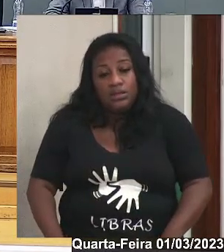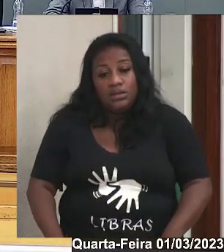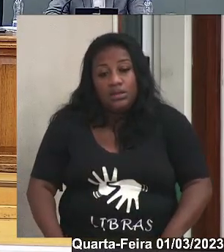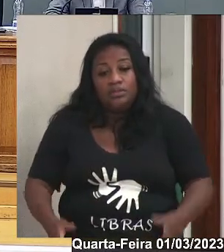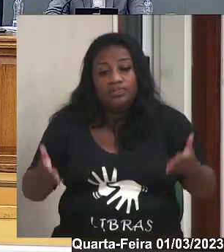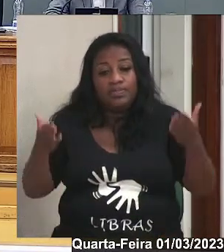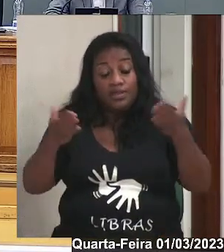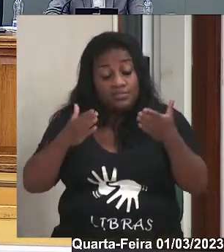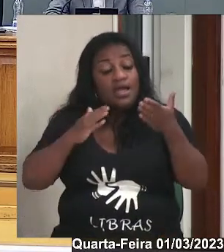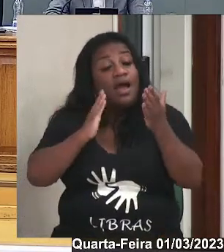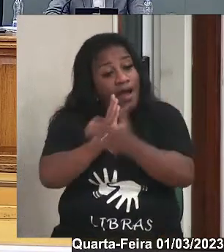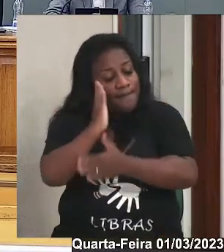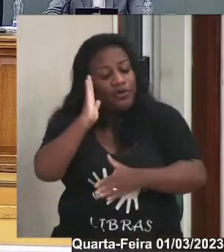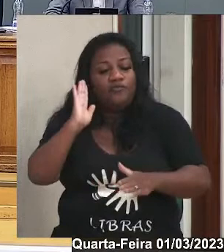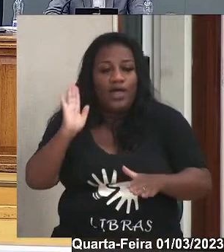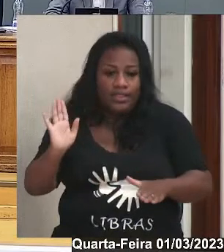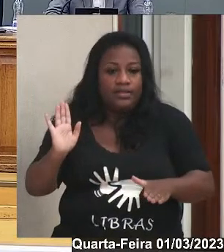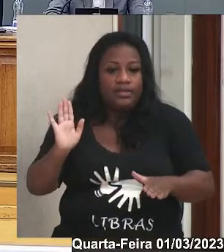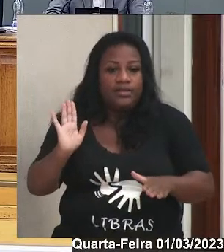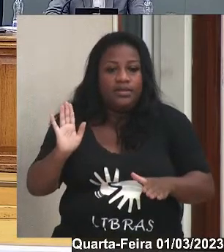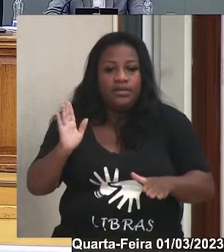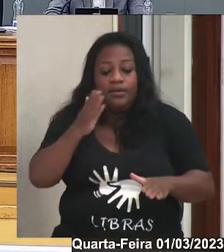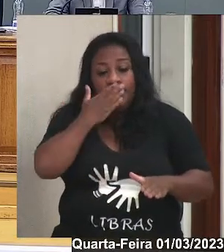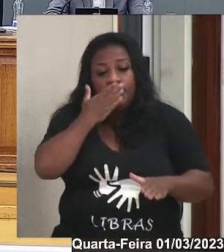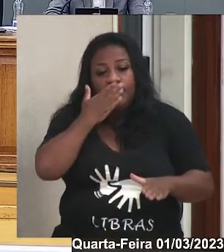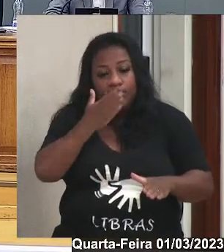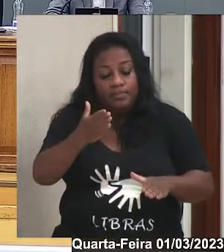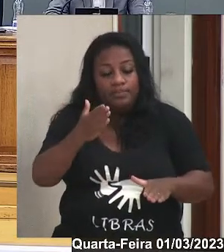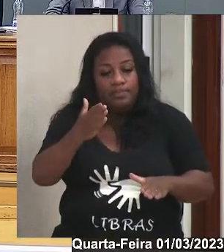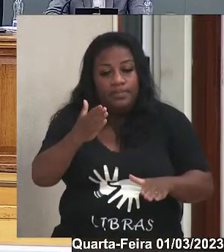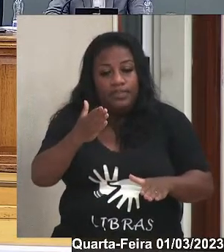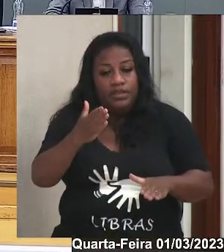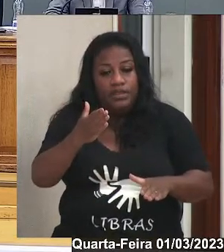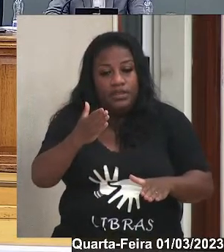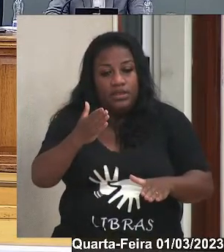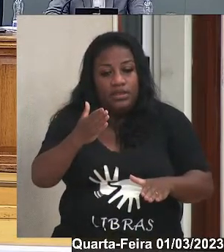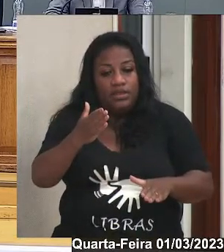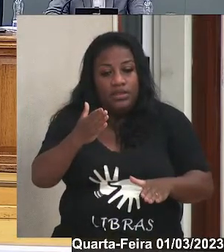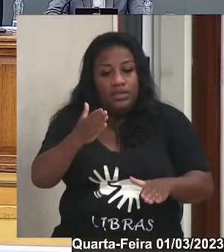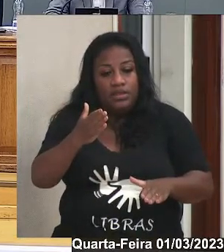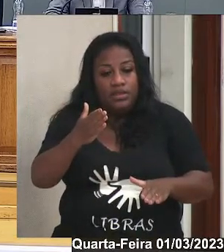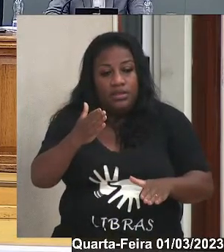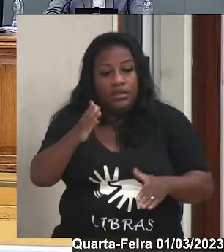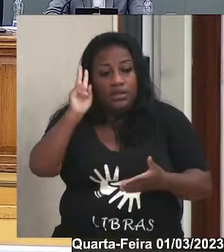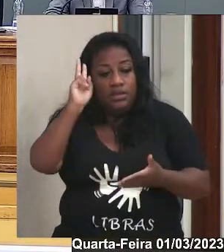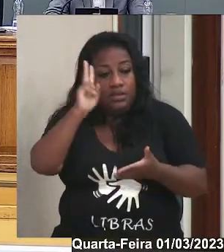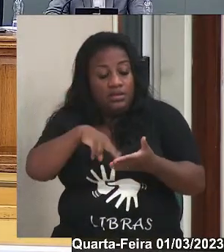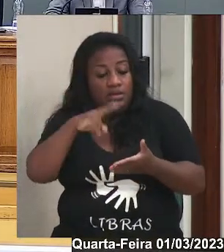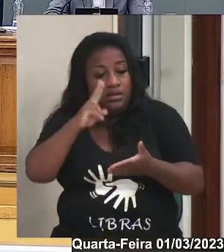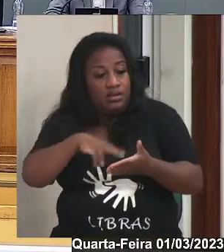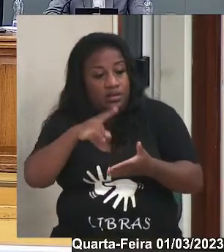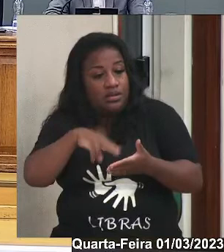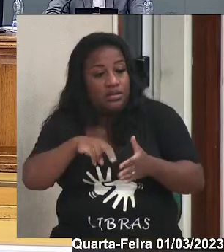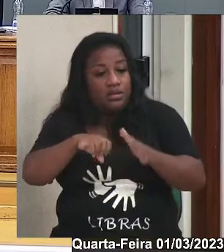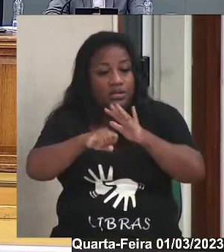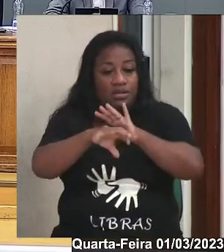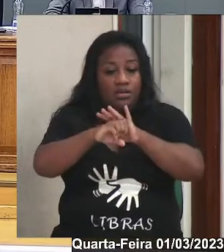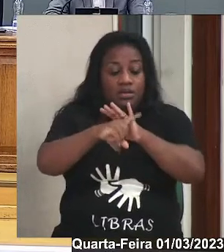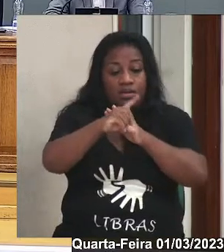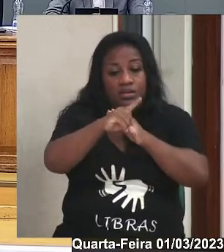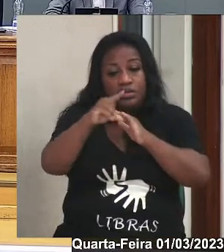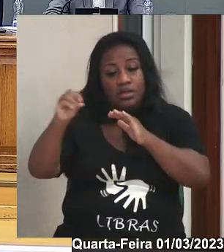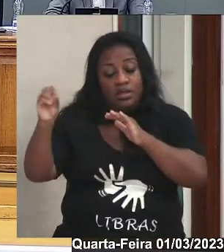O bloco de indicações está aprovado. Solicito, então, ao senhor secretário que faça a leitura em bloco das